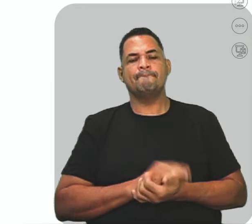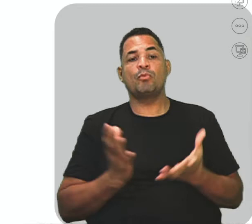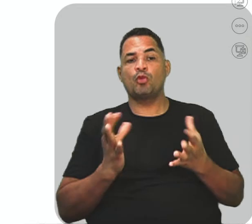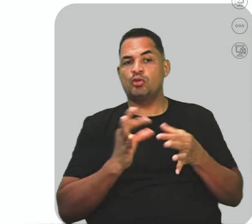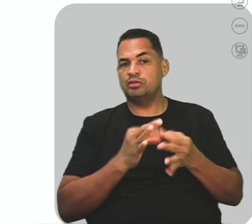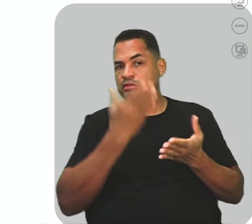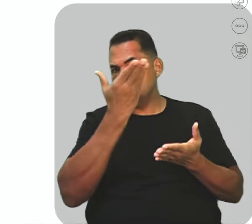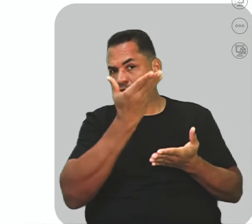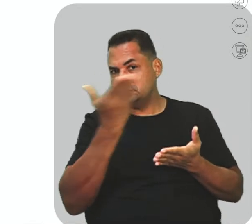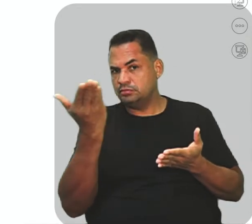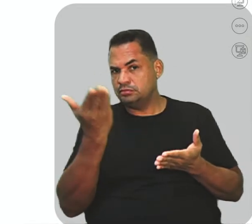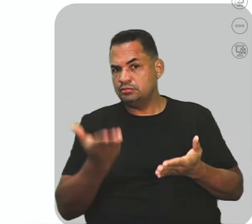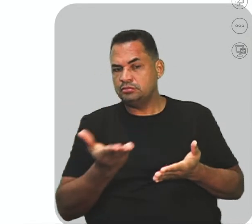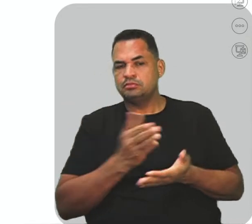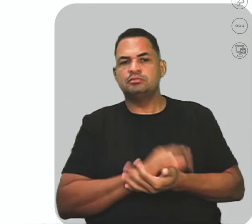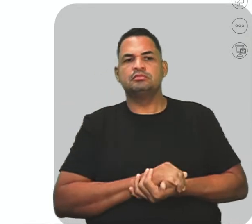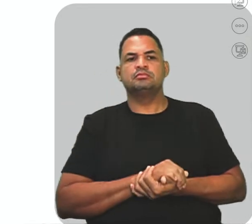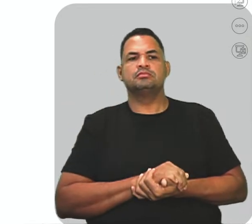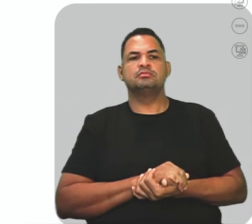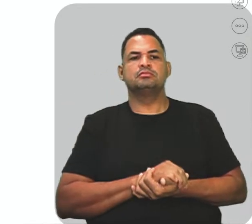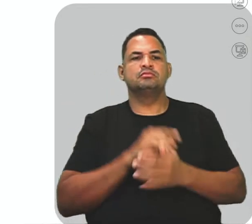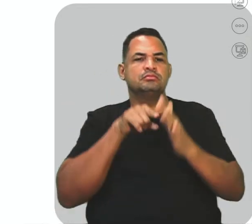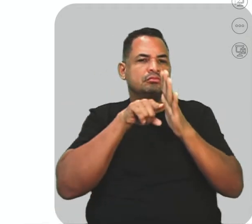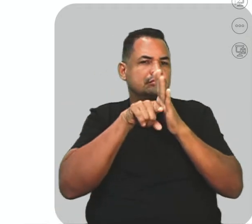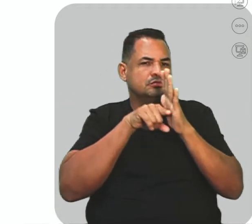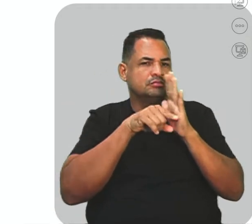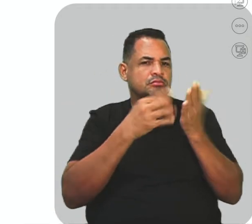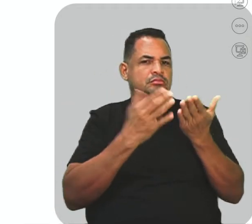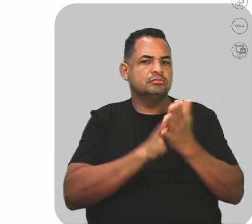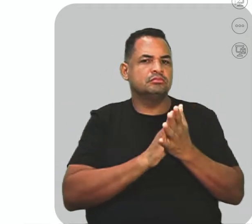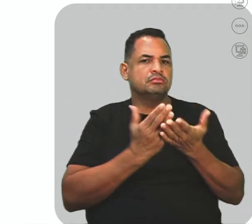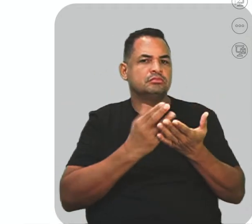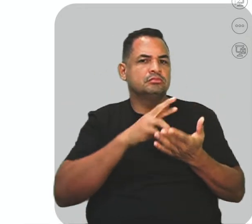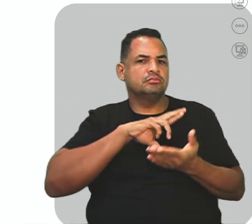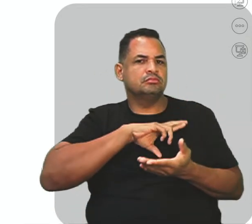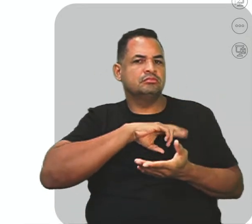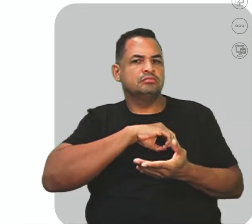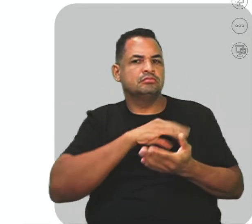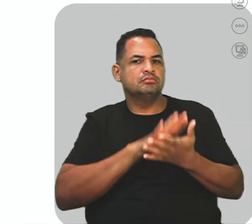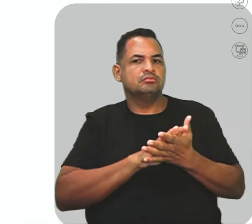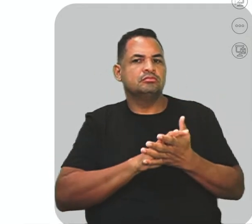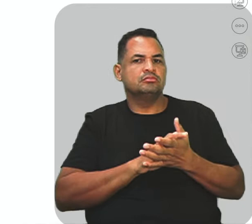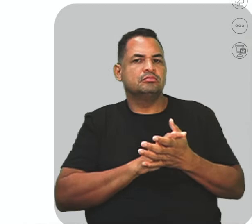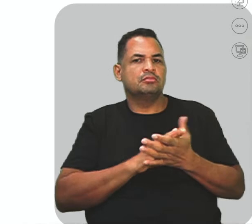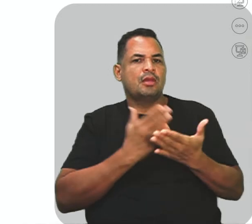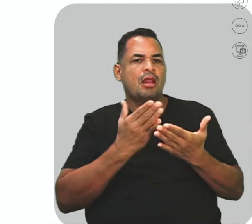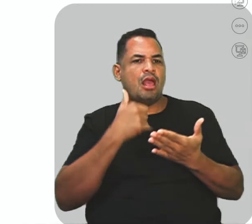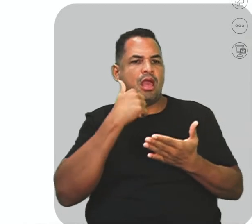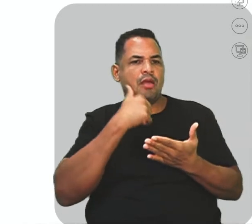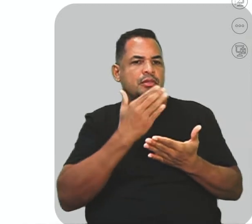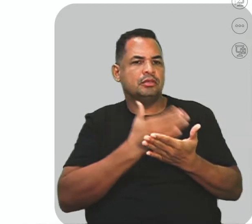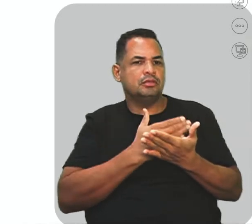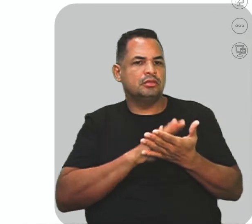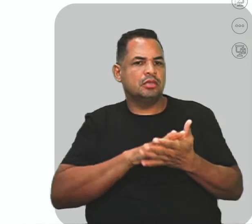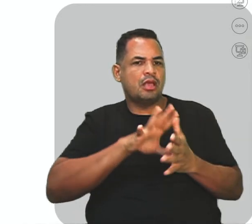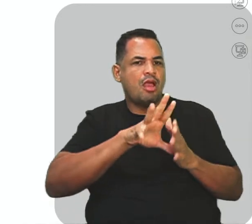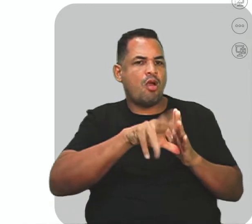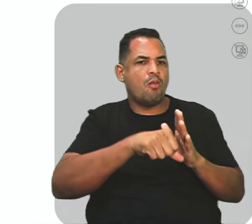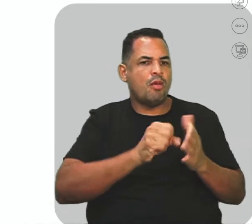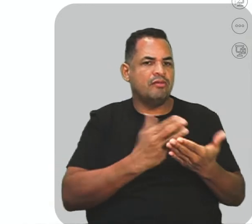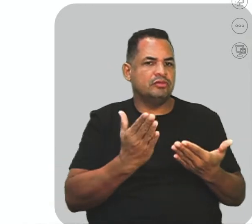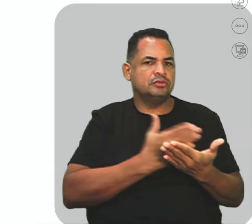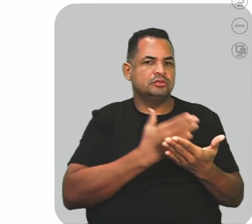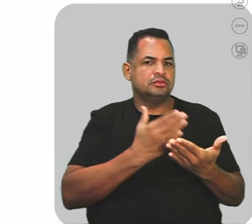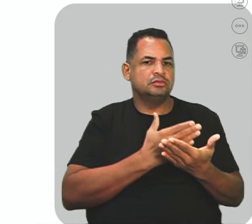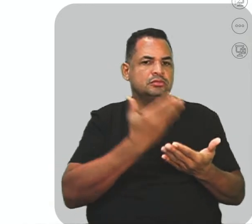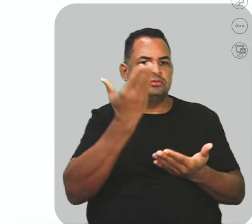Contextualizando. Vamos analisar o trecho do romance A Menina que Roubava Livros, do escritor Suzak.